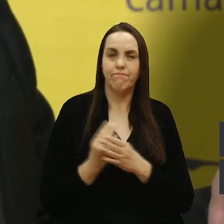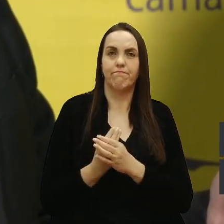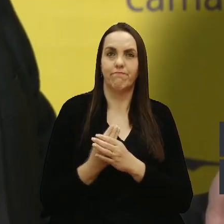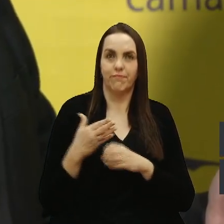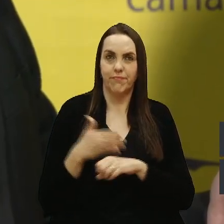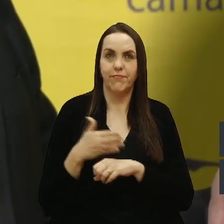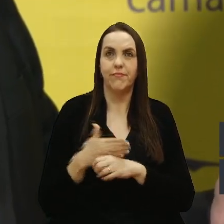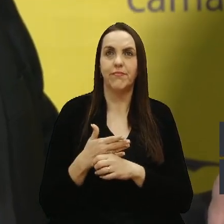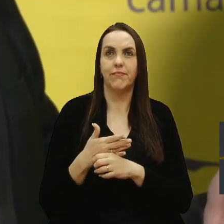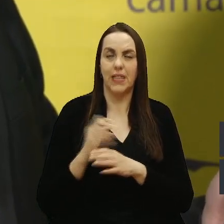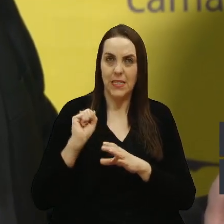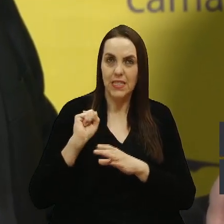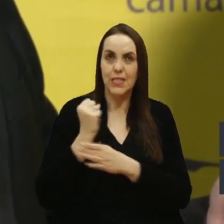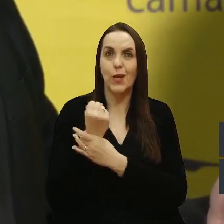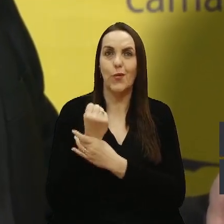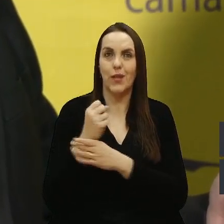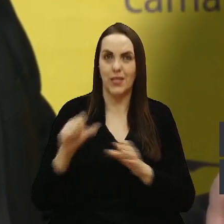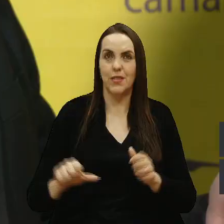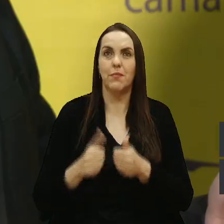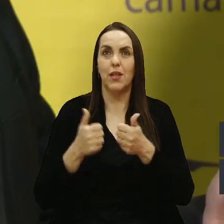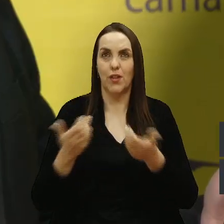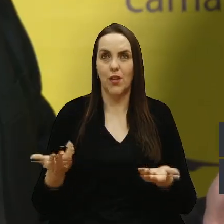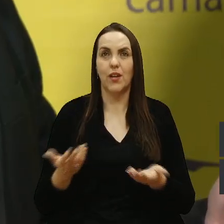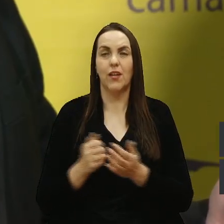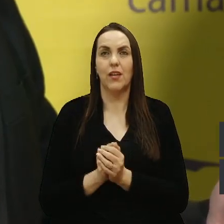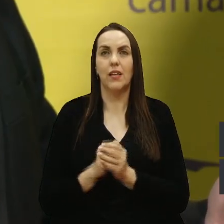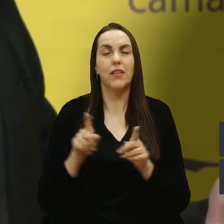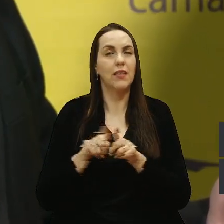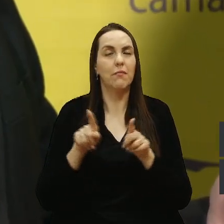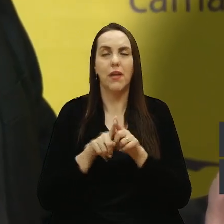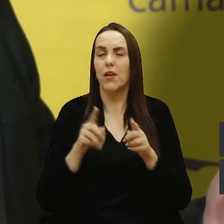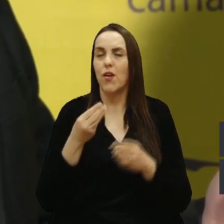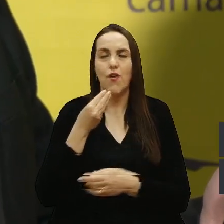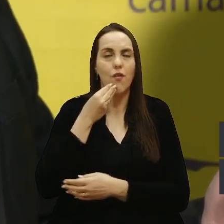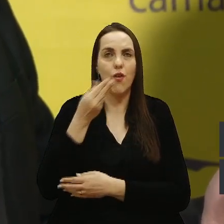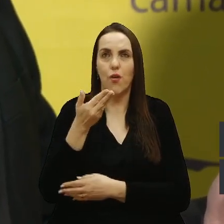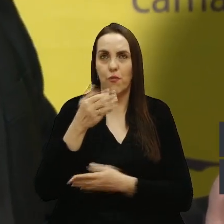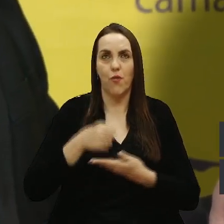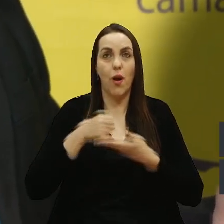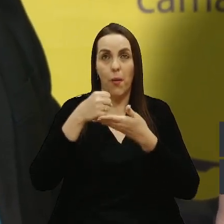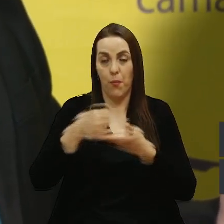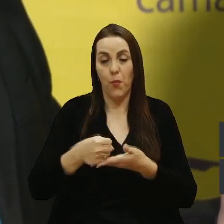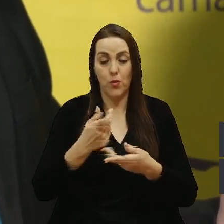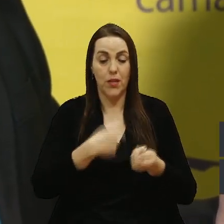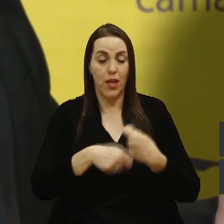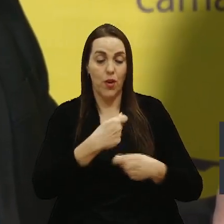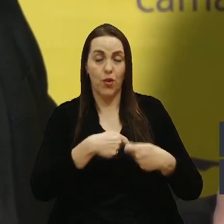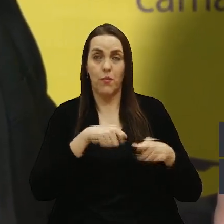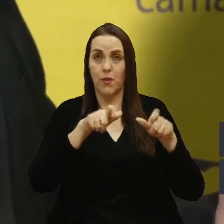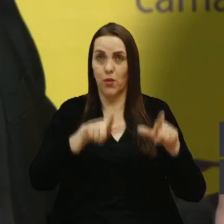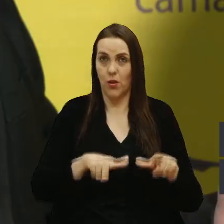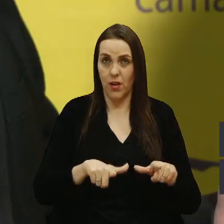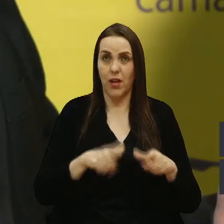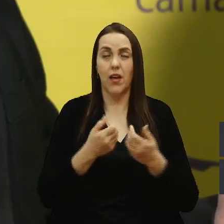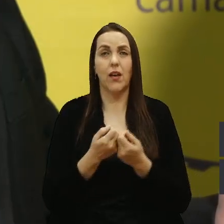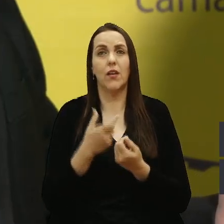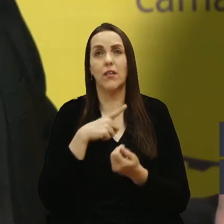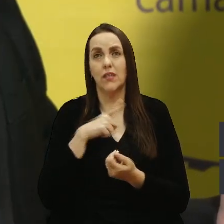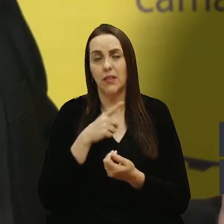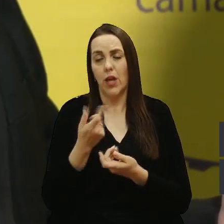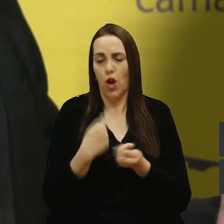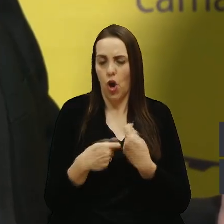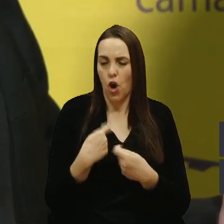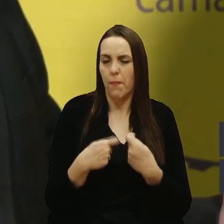a questão de uma segurança melhor e também, claro, um apoio à nossa economia local através das nossas empresas, do nosso